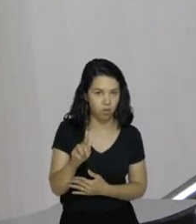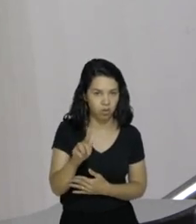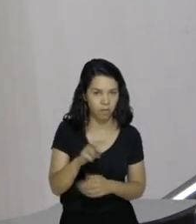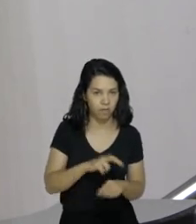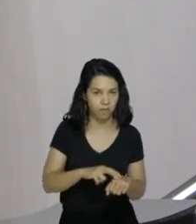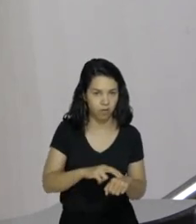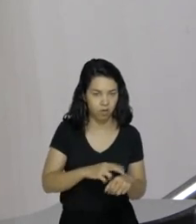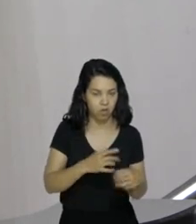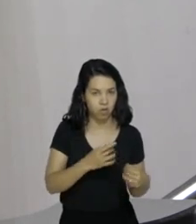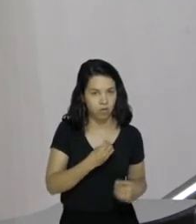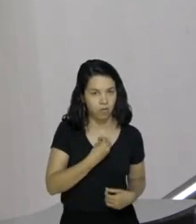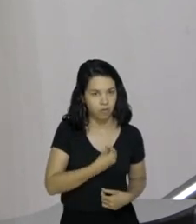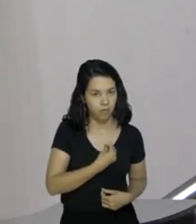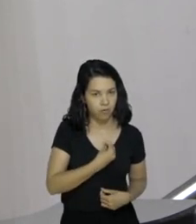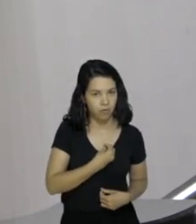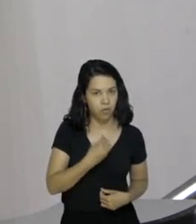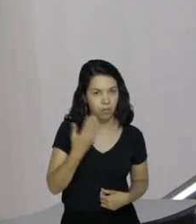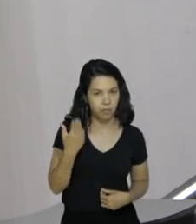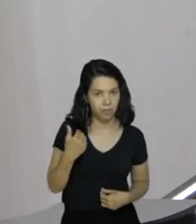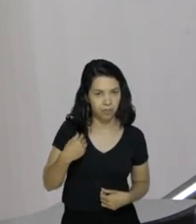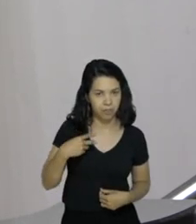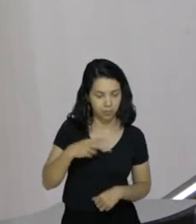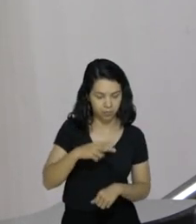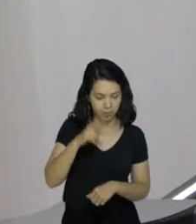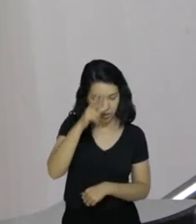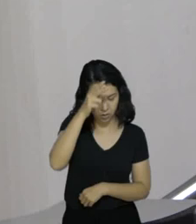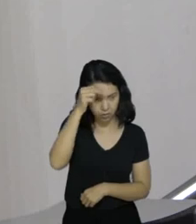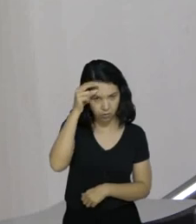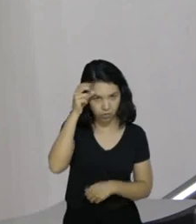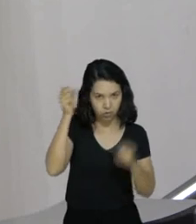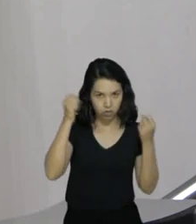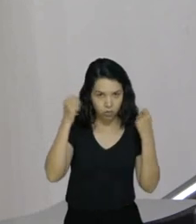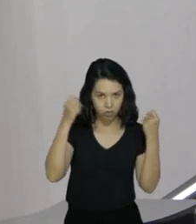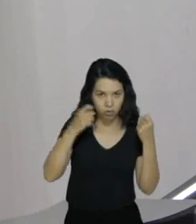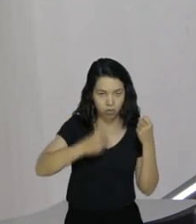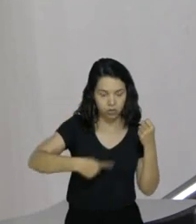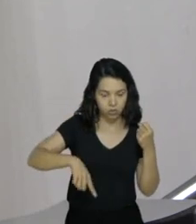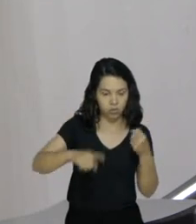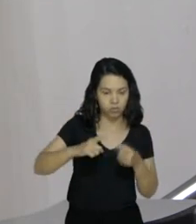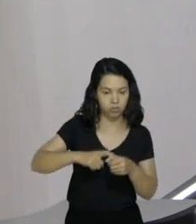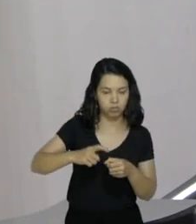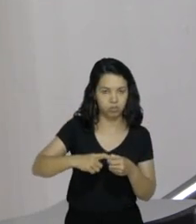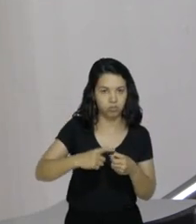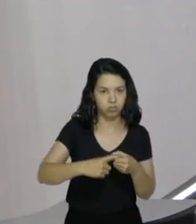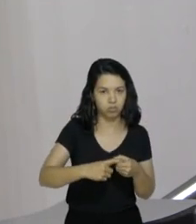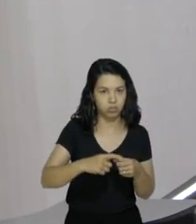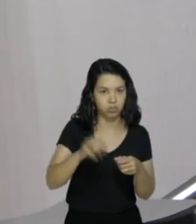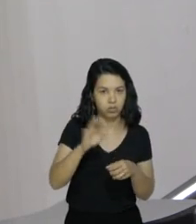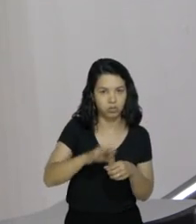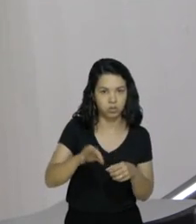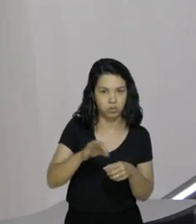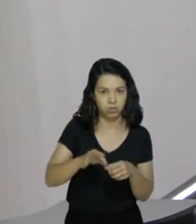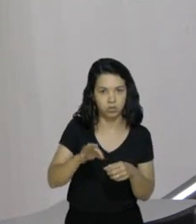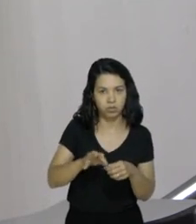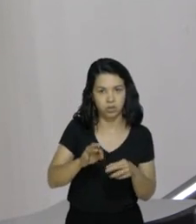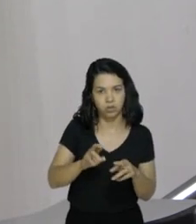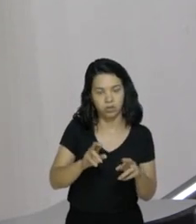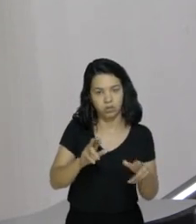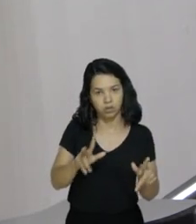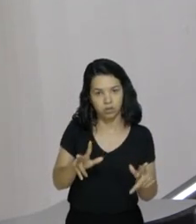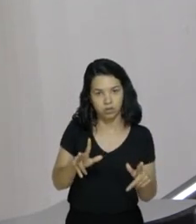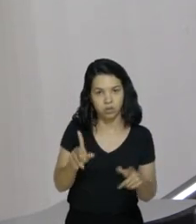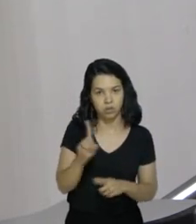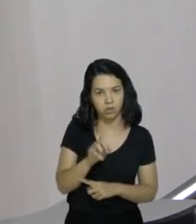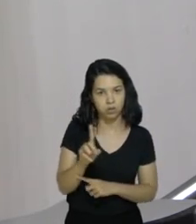Chapecó, sempre fomos muito parceiros daquela instituição. Não é diferente das administrações anteriores e também